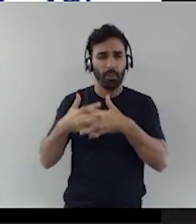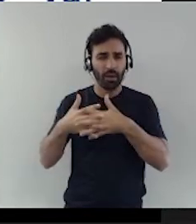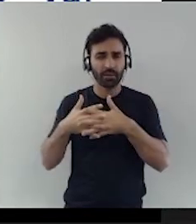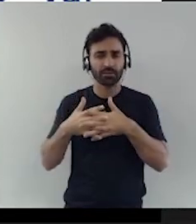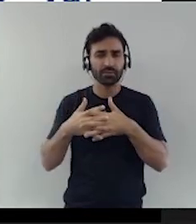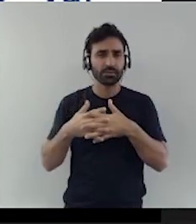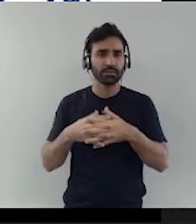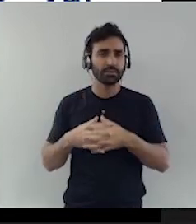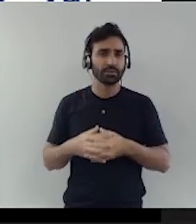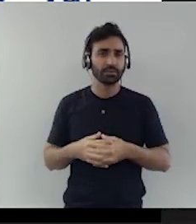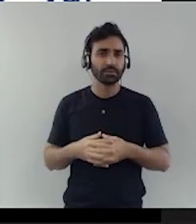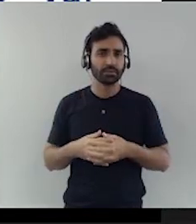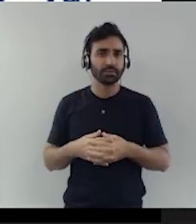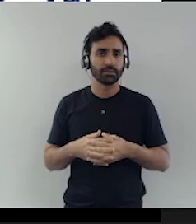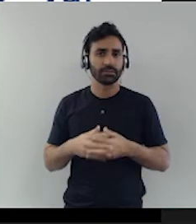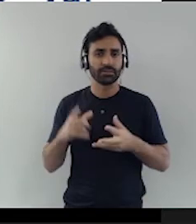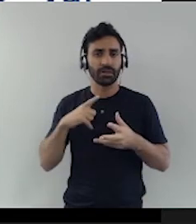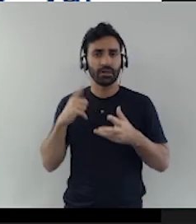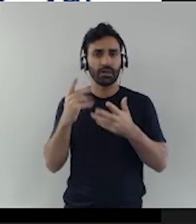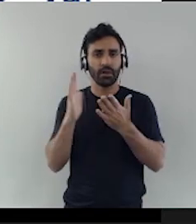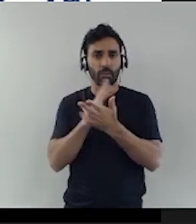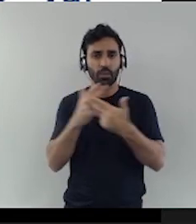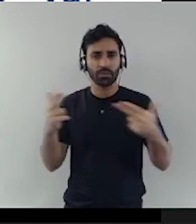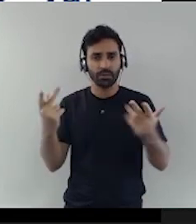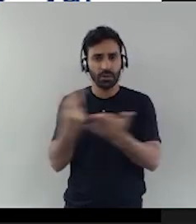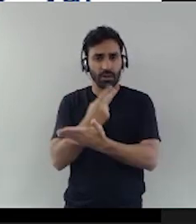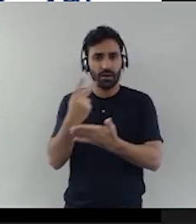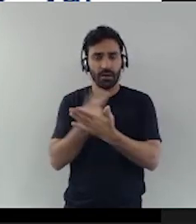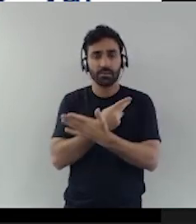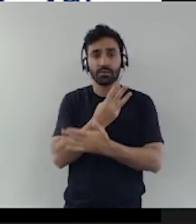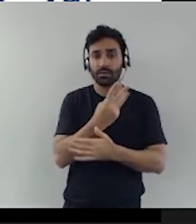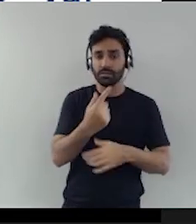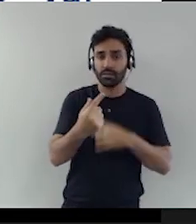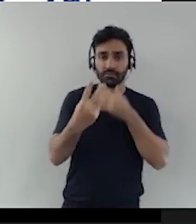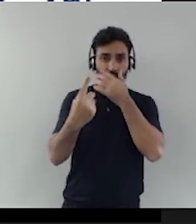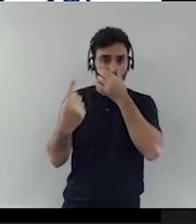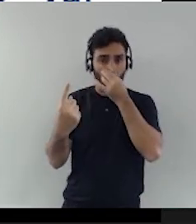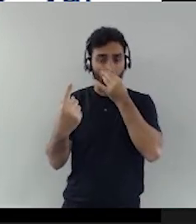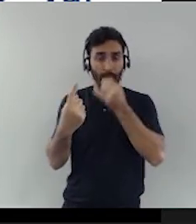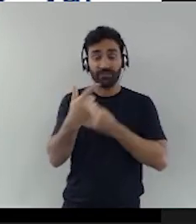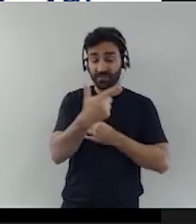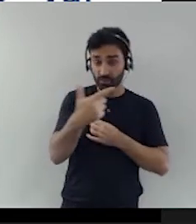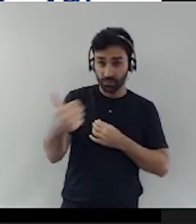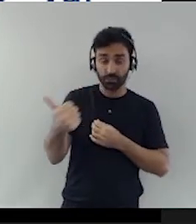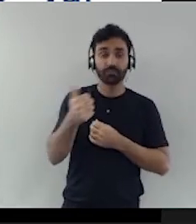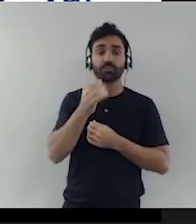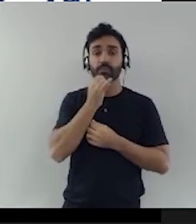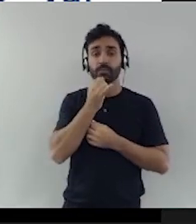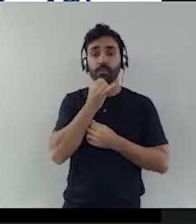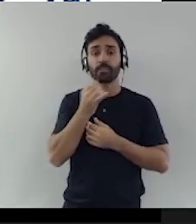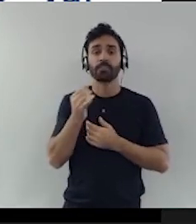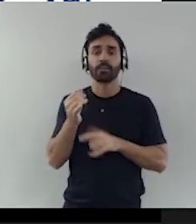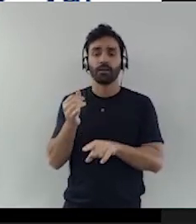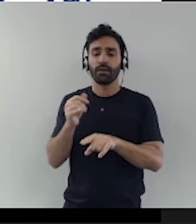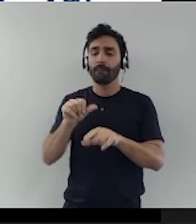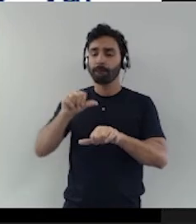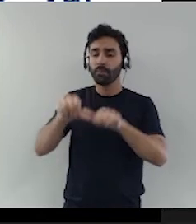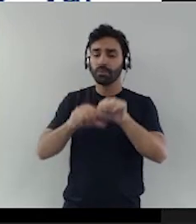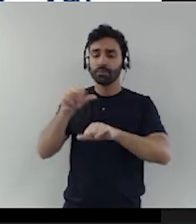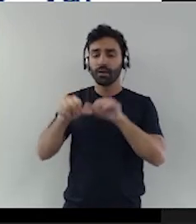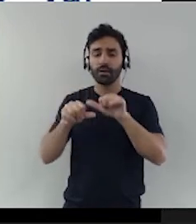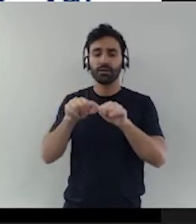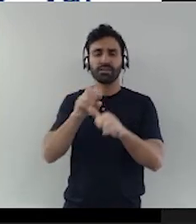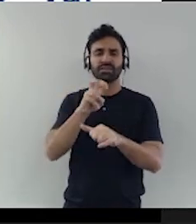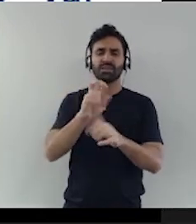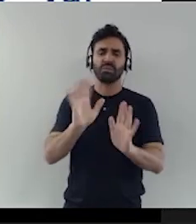um simples e errada. Então, pegar o 3721, vamos buscar, vamos mexer na TI, vamos colocar de 5 é